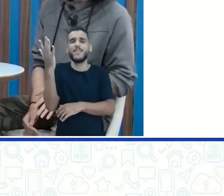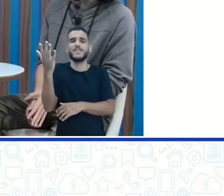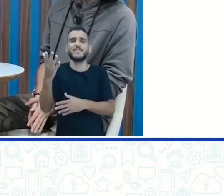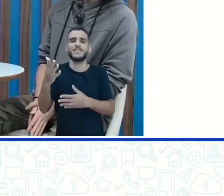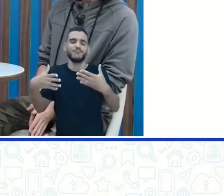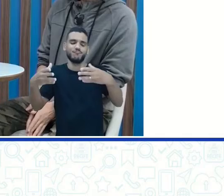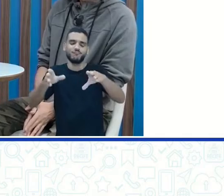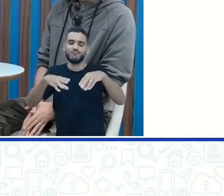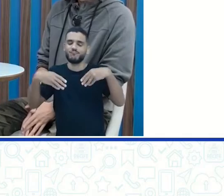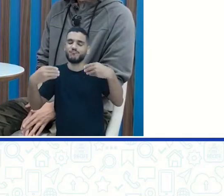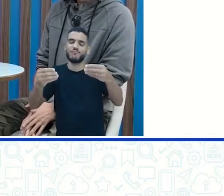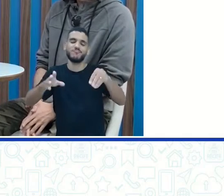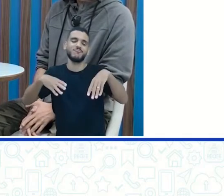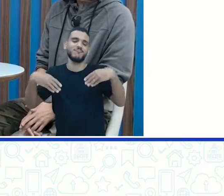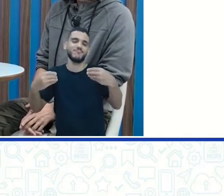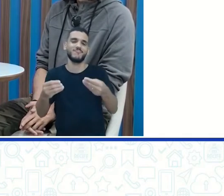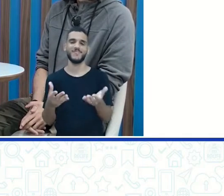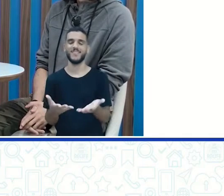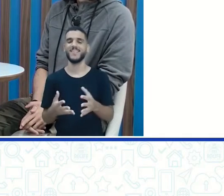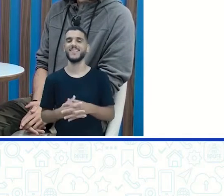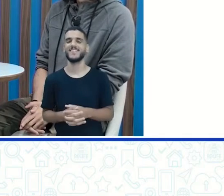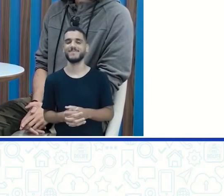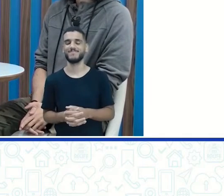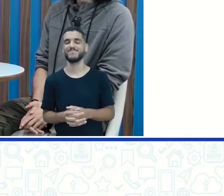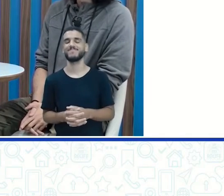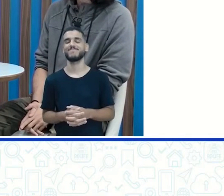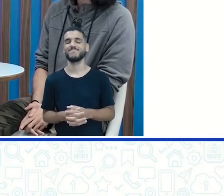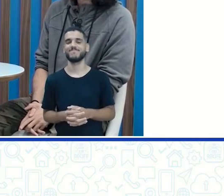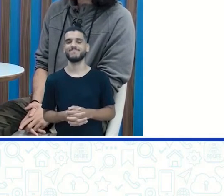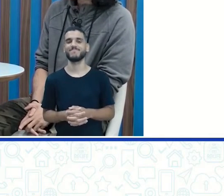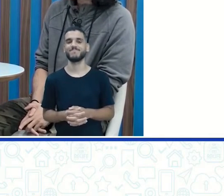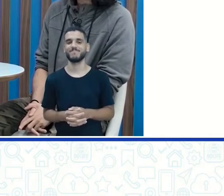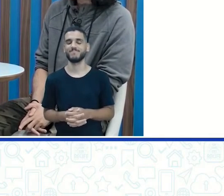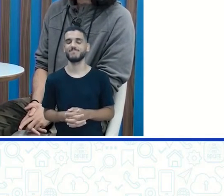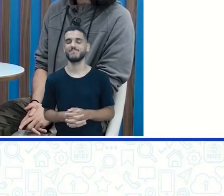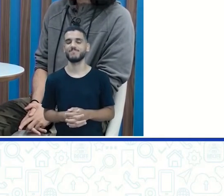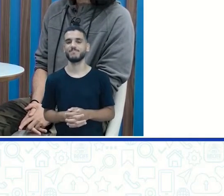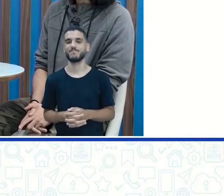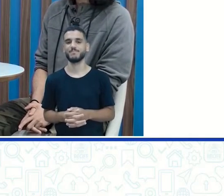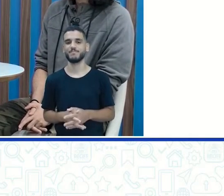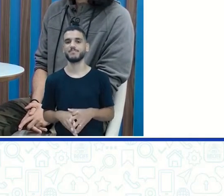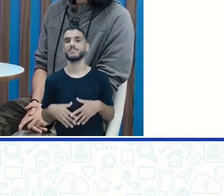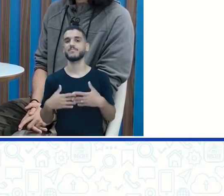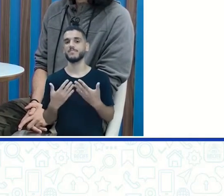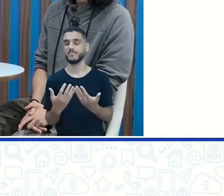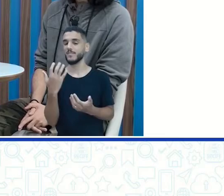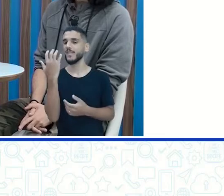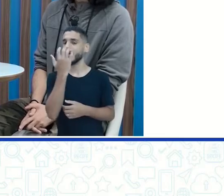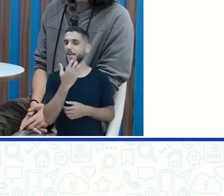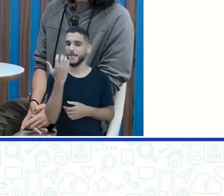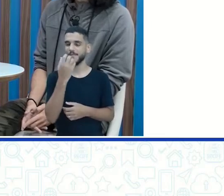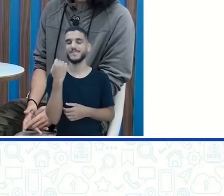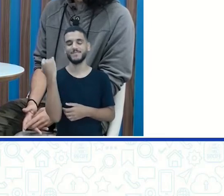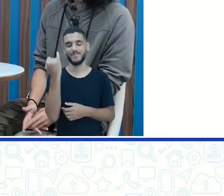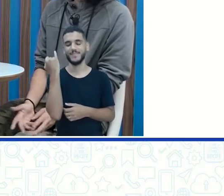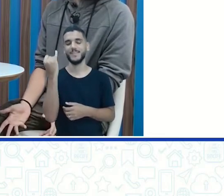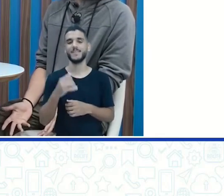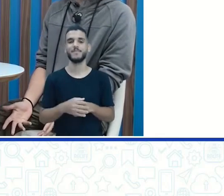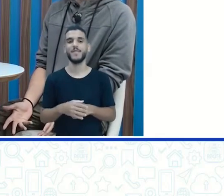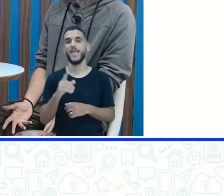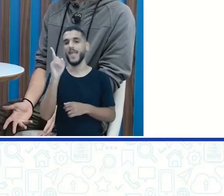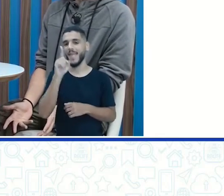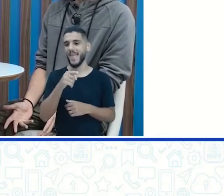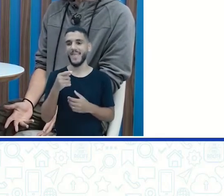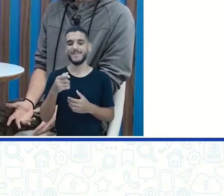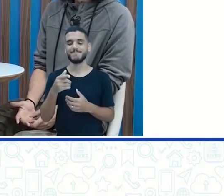fluido. Sim. Se é que eu posso usar esse termo, né? Para a questão da música. Ele é